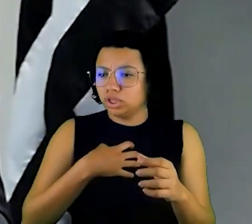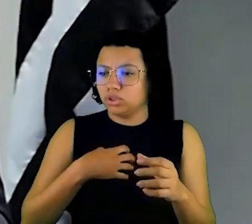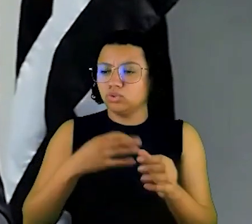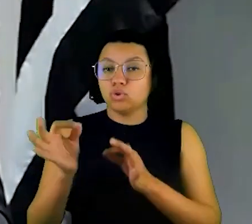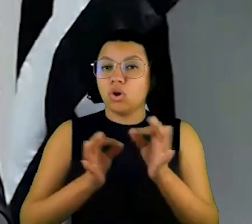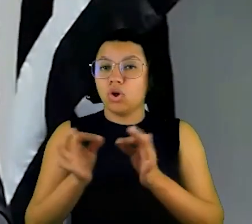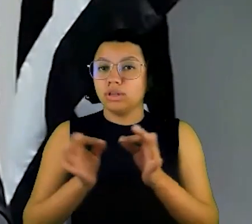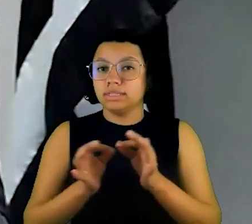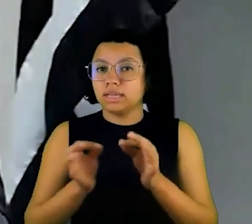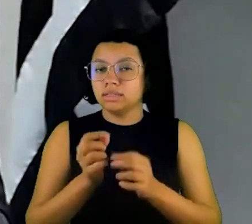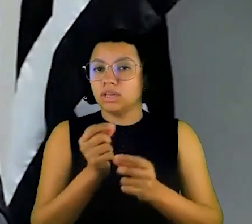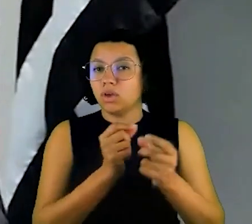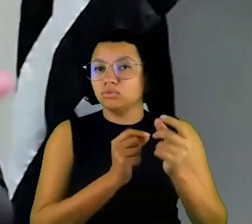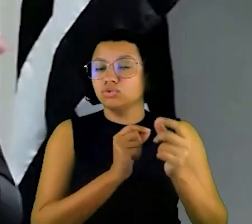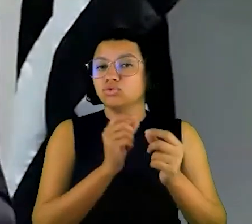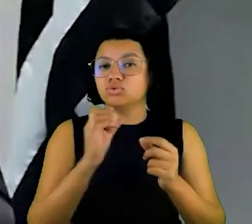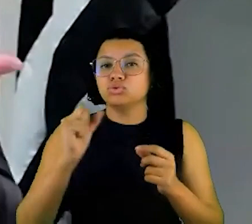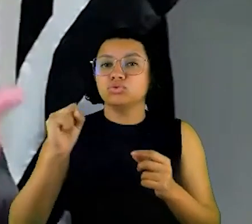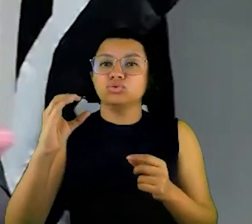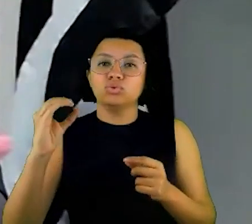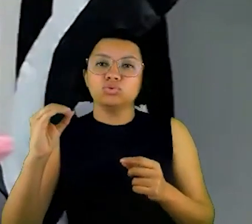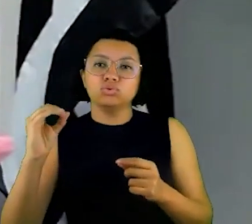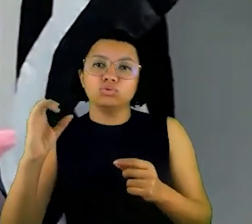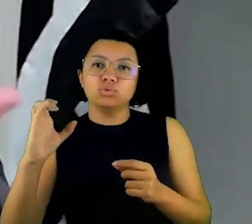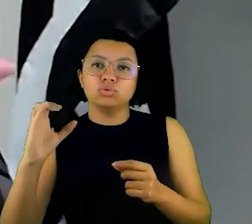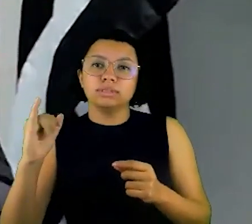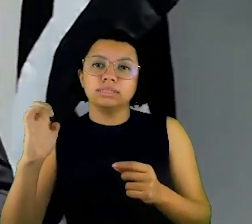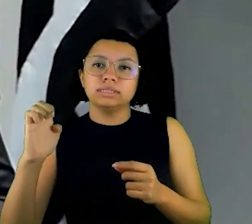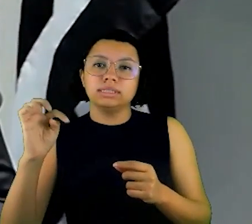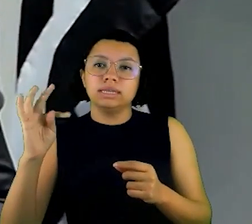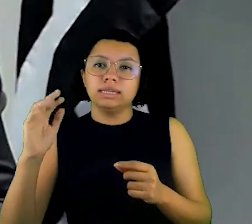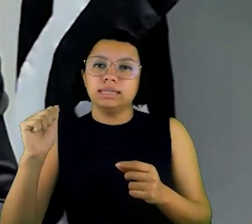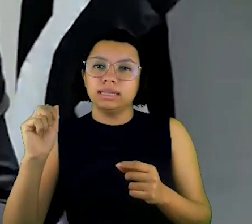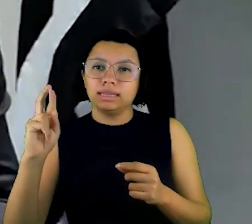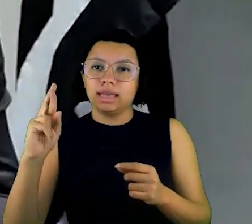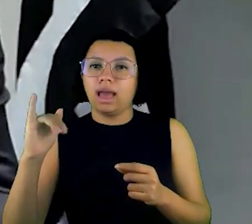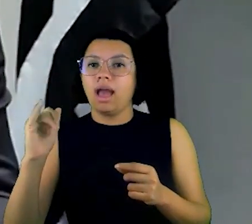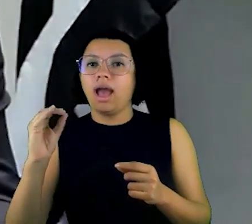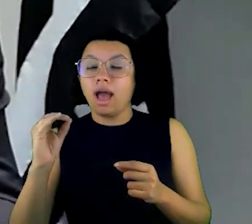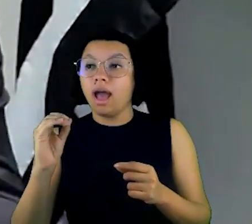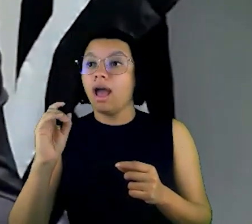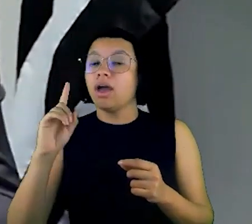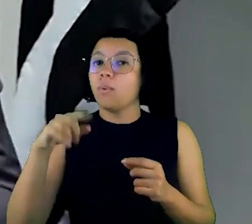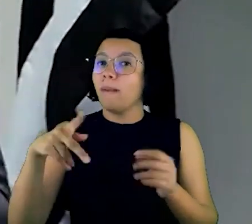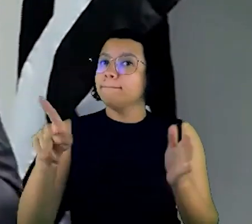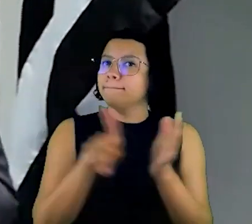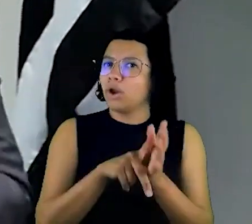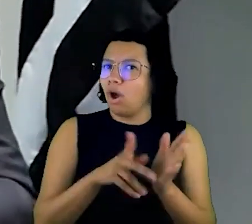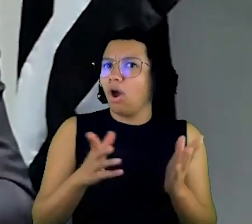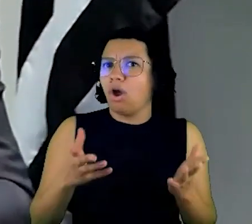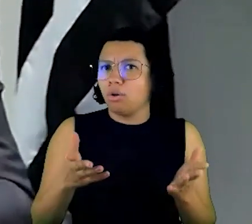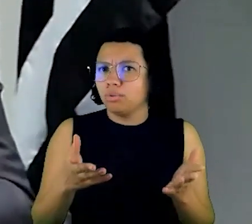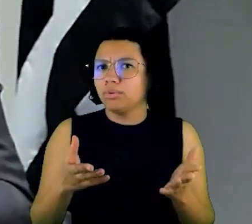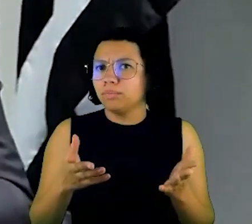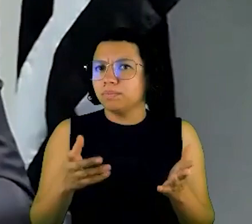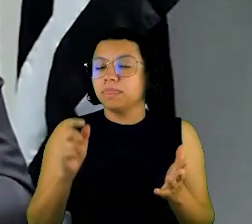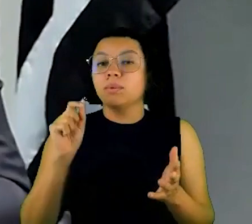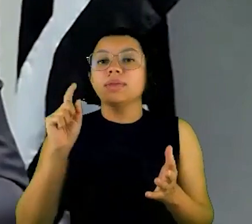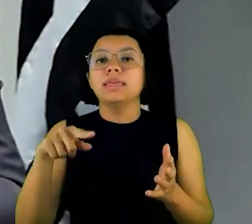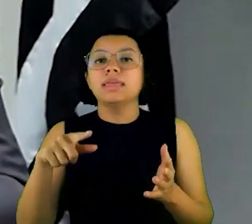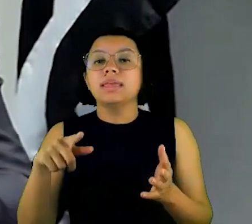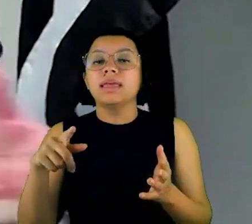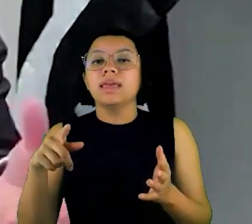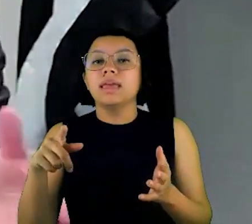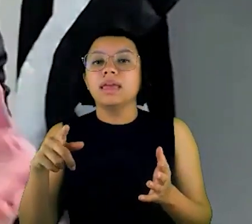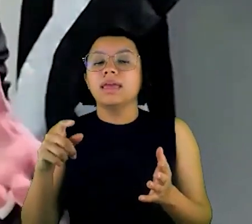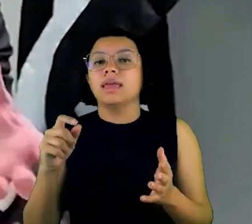pela legislação. O que há, obviamente, de ilícito são os expedientes